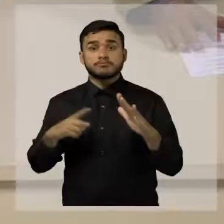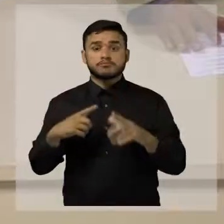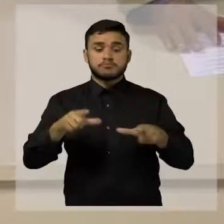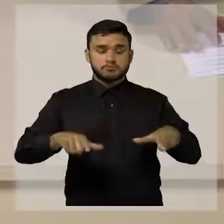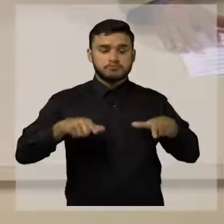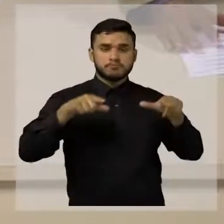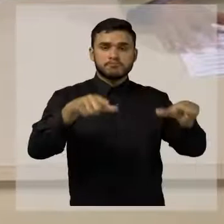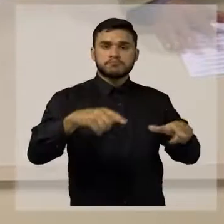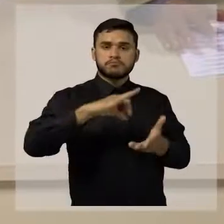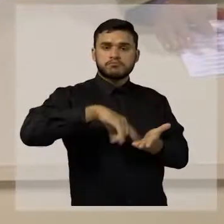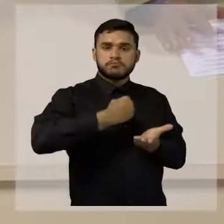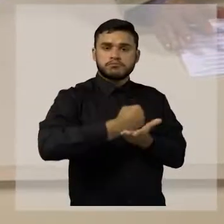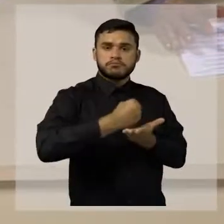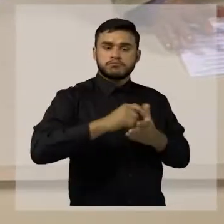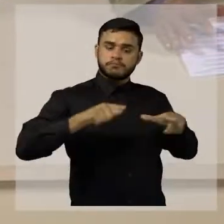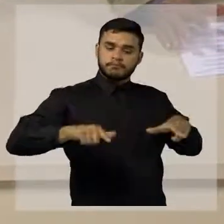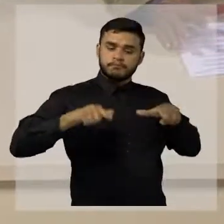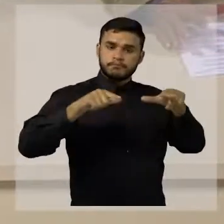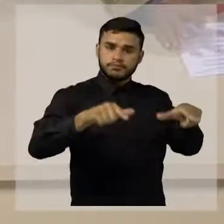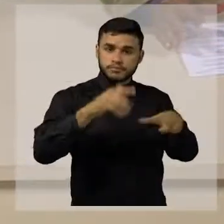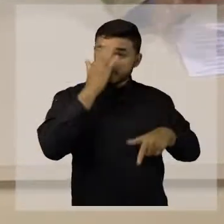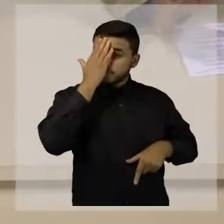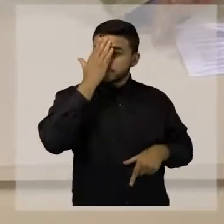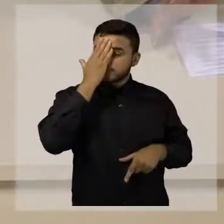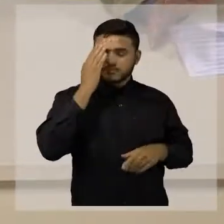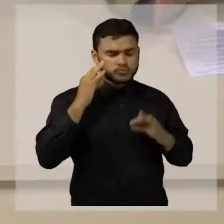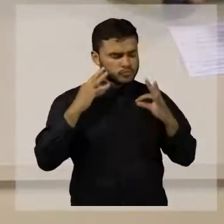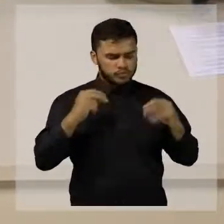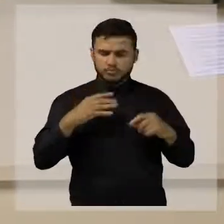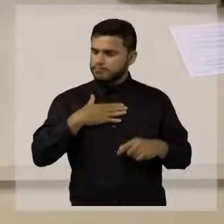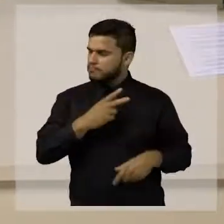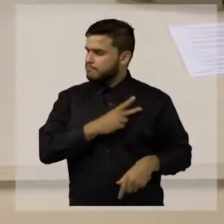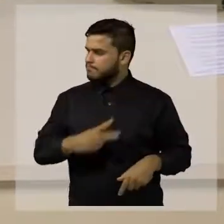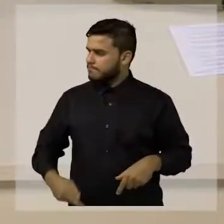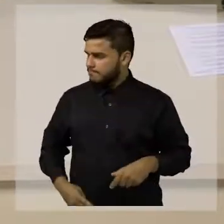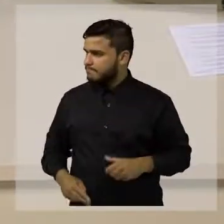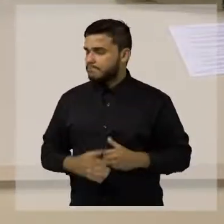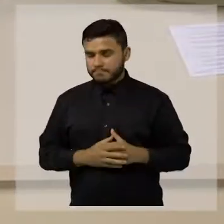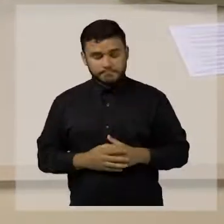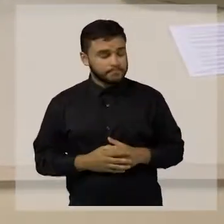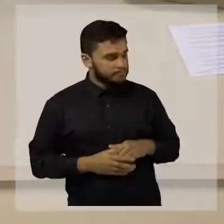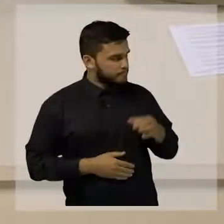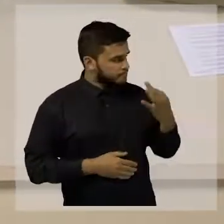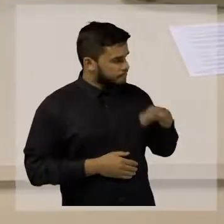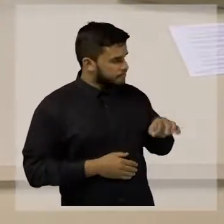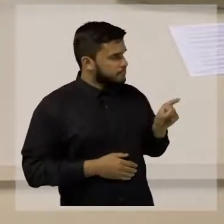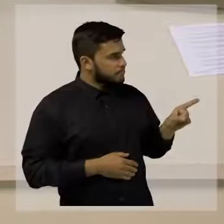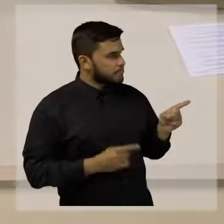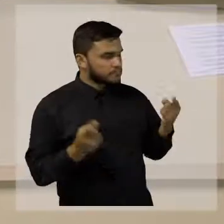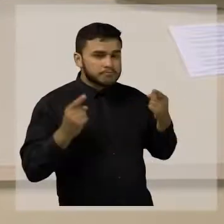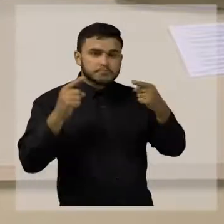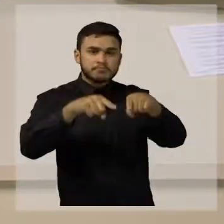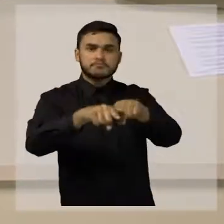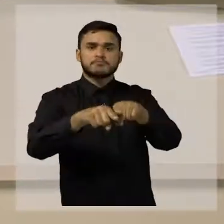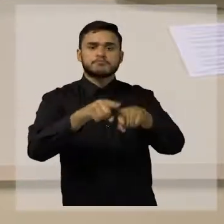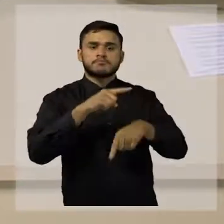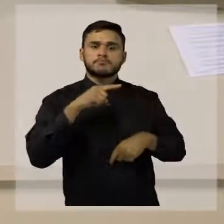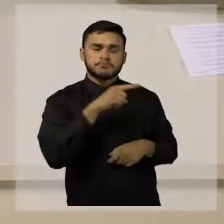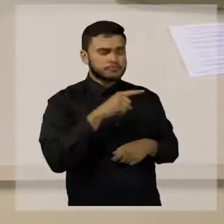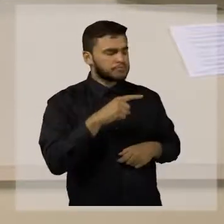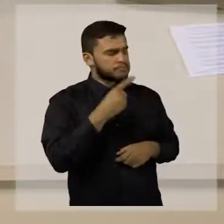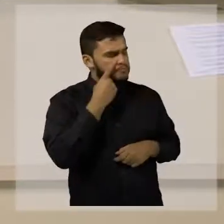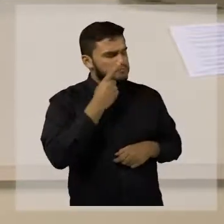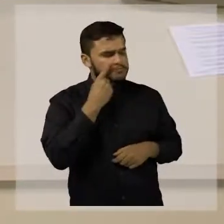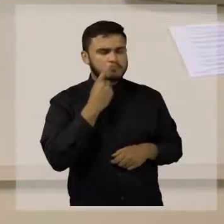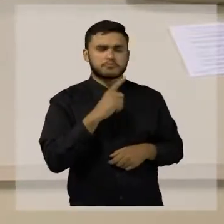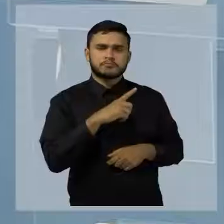né? Sem contar nas outras nossas ações e atividades. O senhor falou na parceria importante do mandato do senhor e